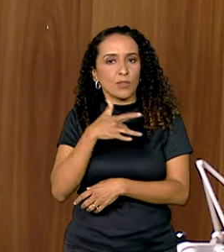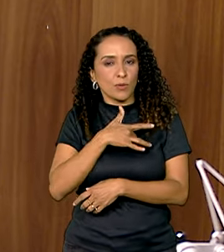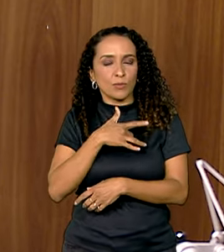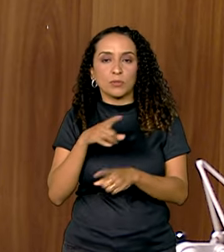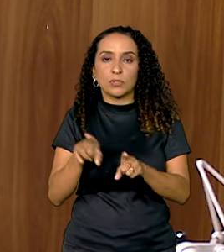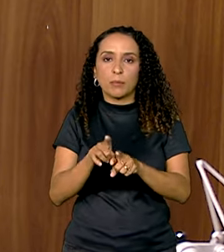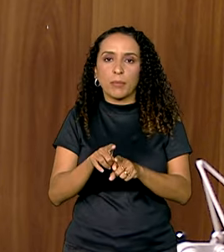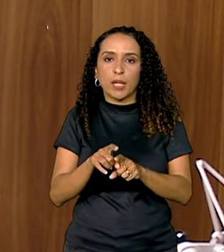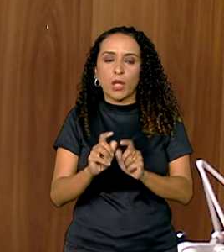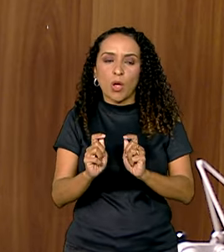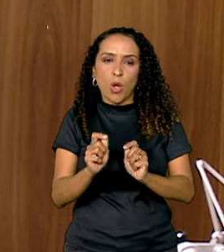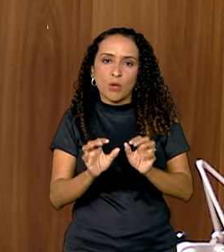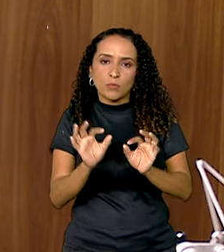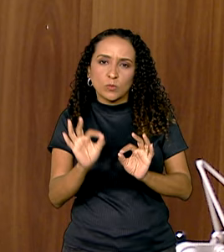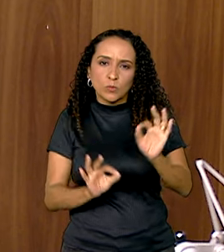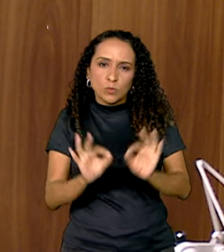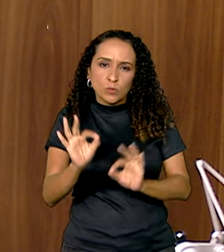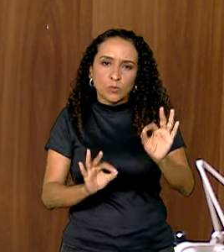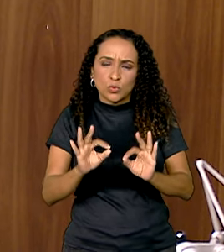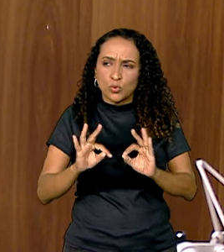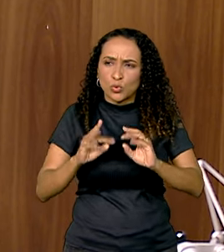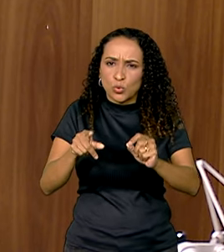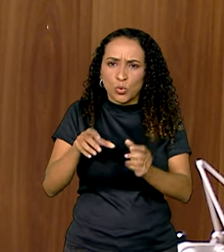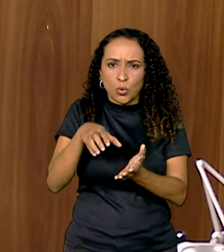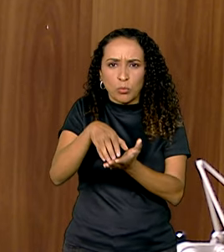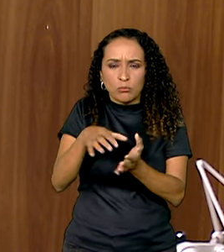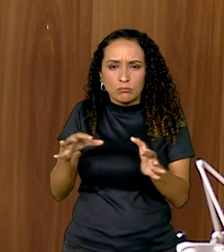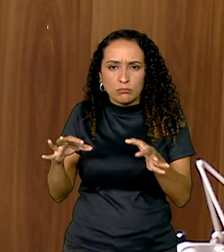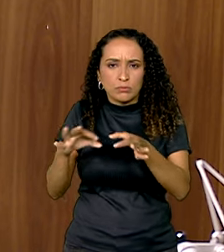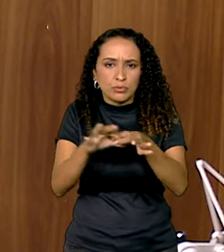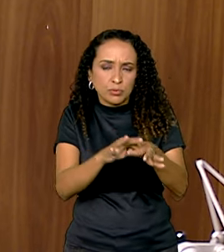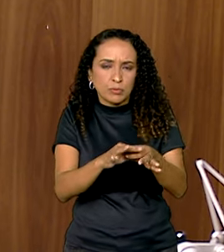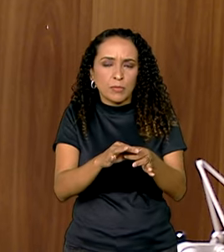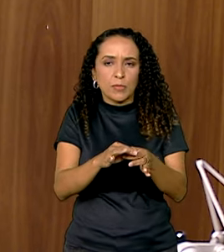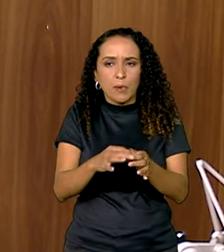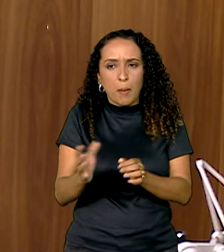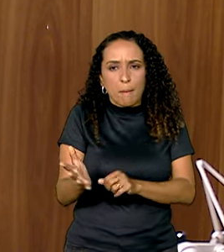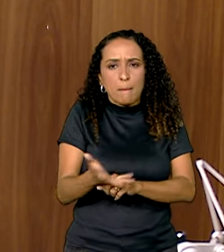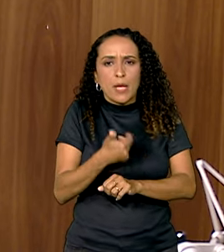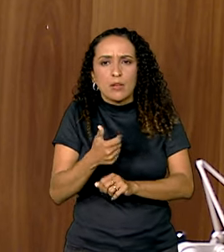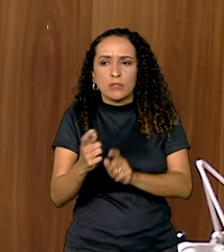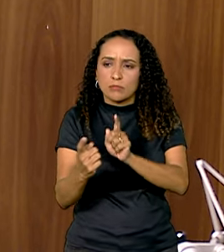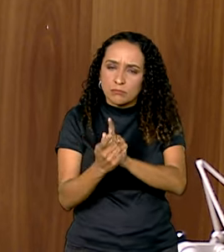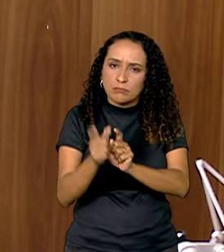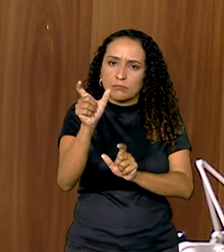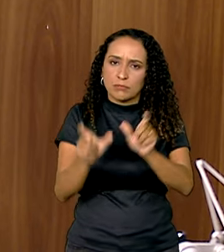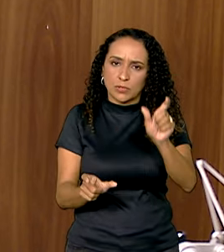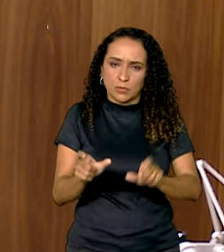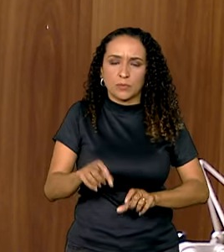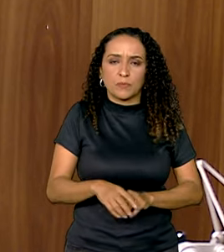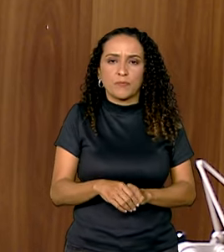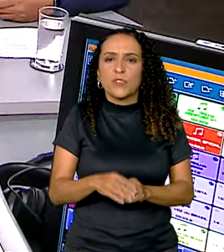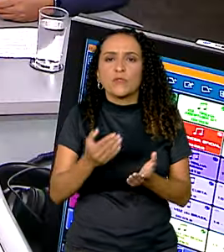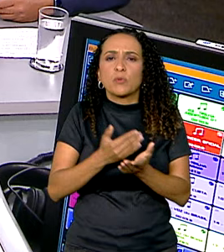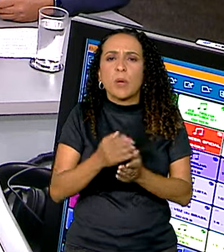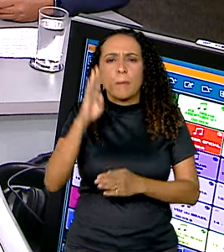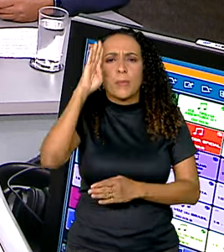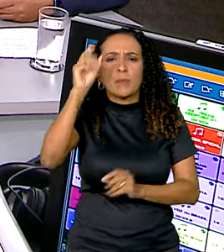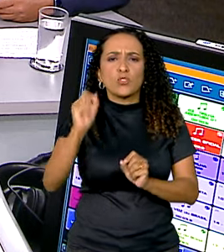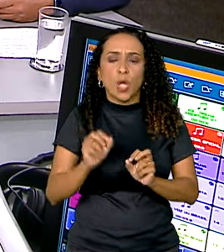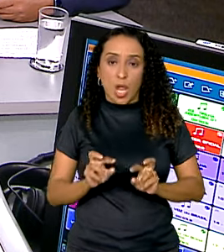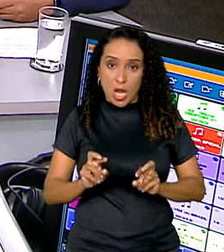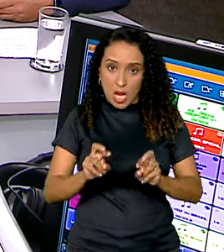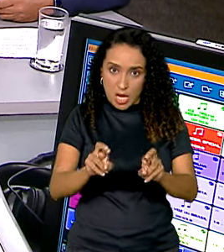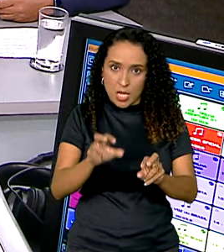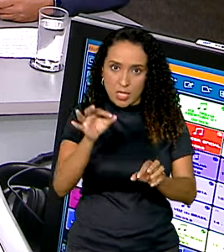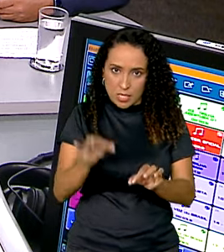e organizando toda a rede para melhor atender aos cidadãos. Vai começar principalmente com tratamentos de